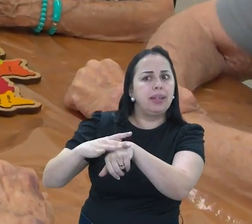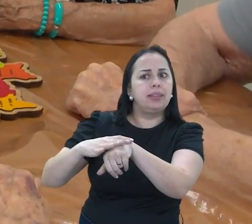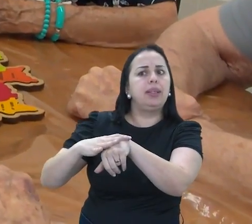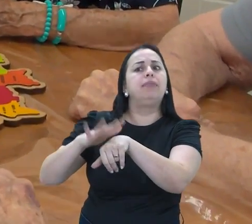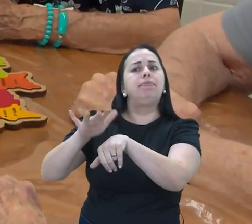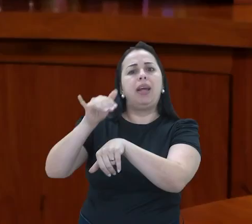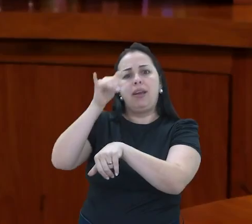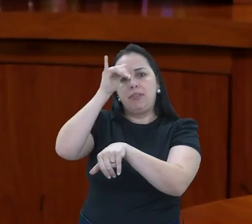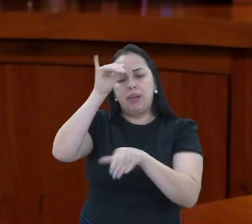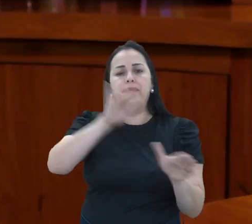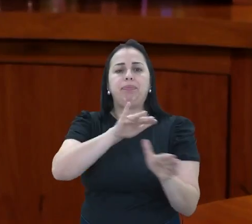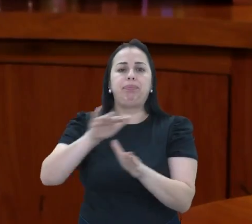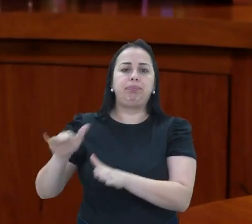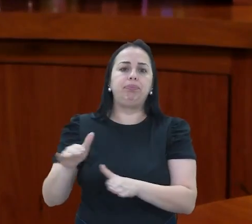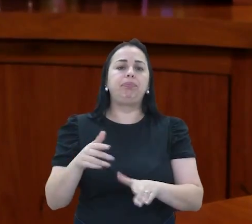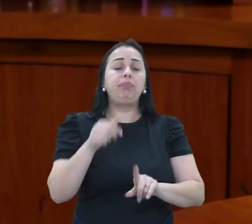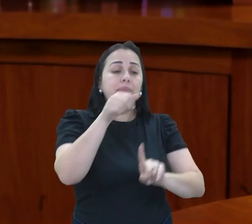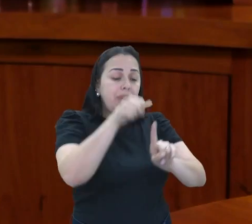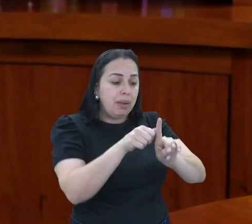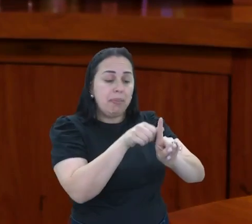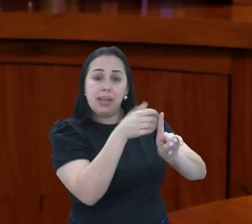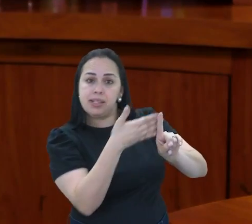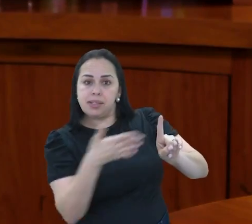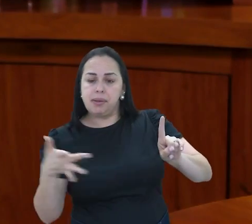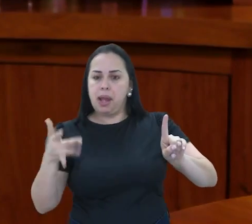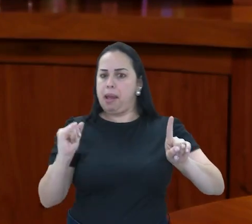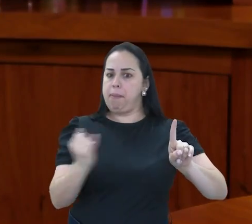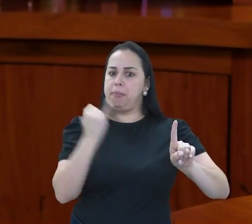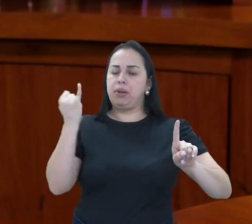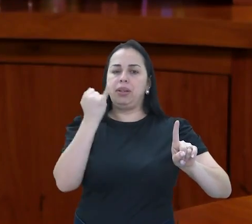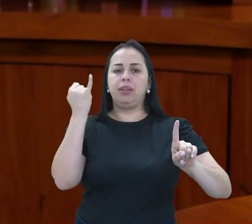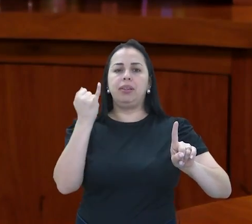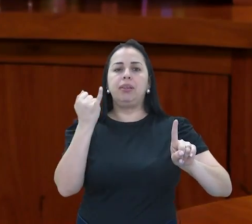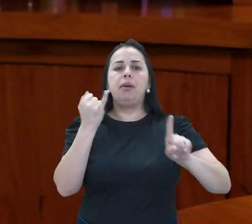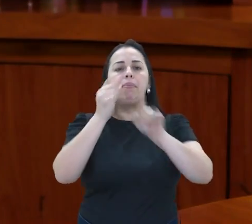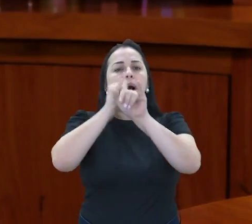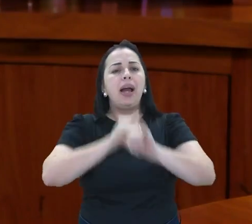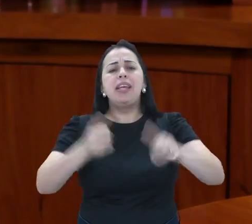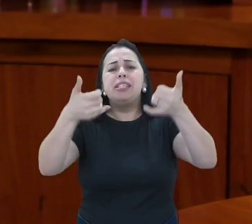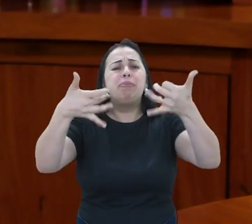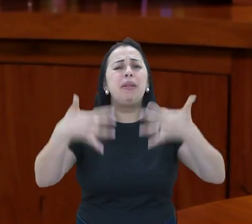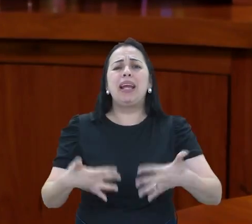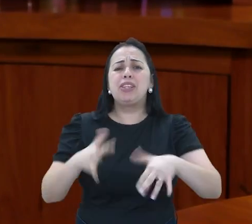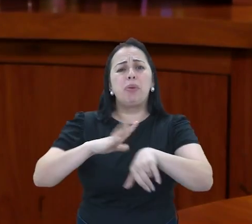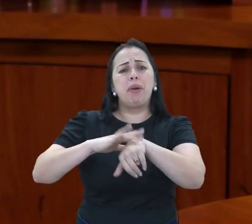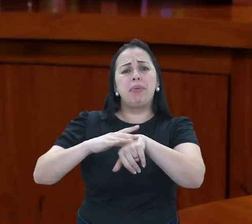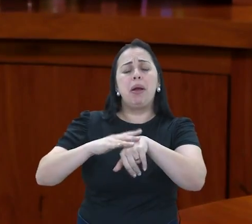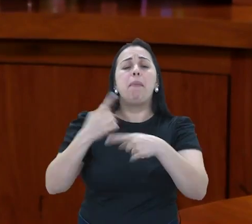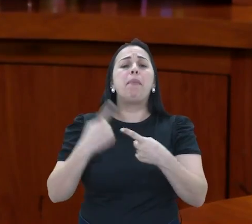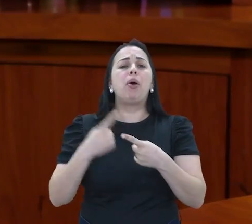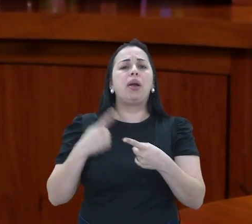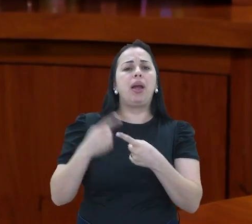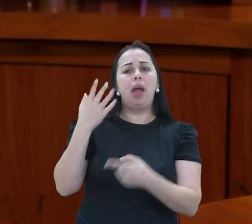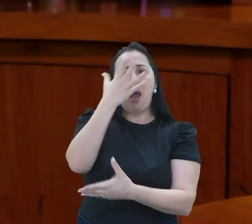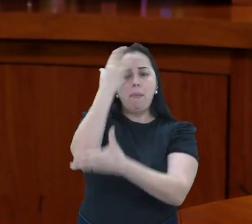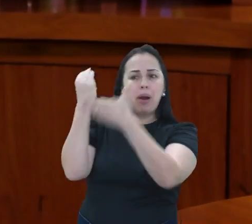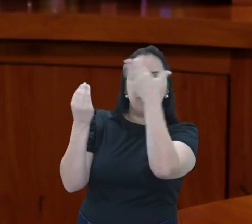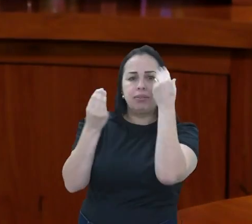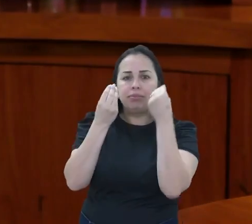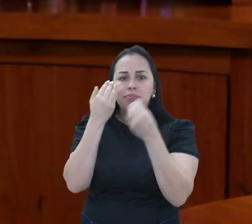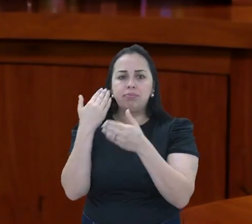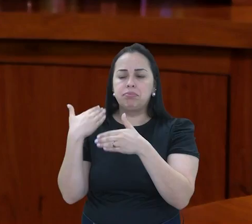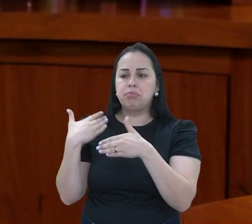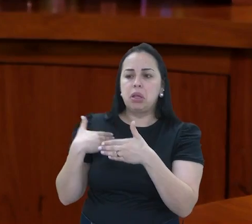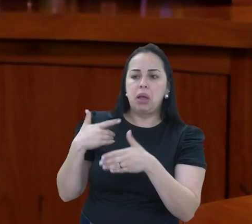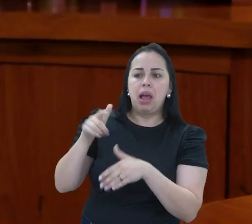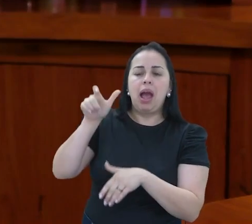as doenças. O mês é importante para a gente combater o estigma. O estigma, por quê? Porque o Alzheimer, como ele é